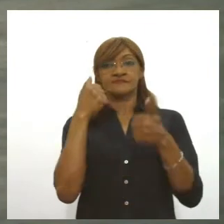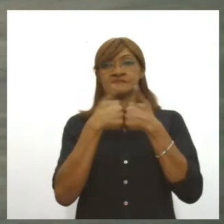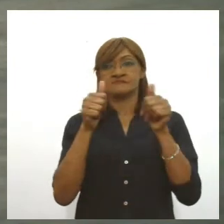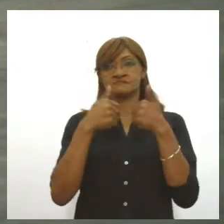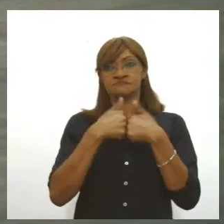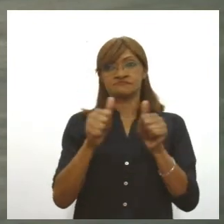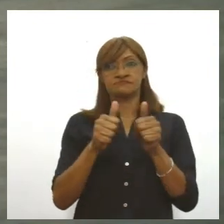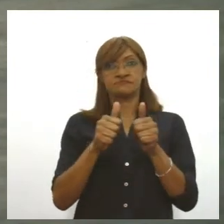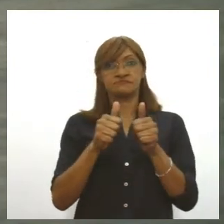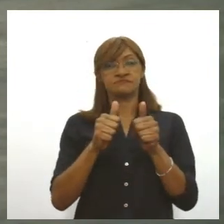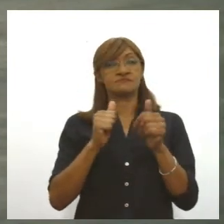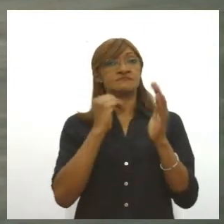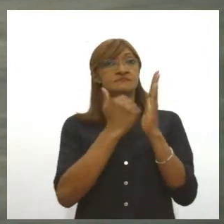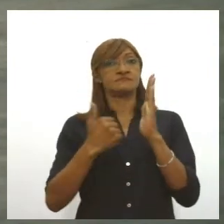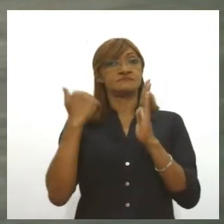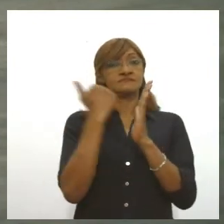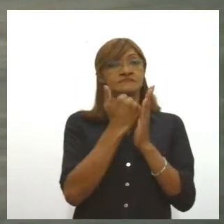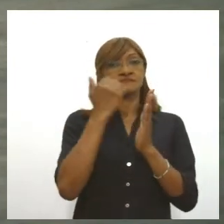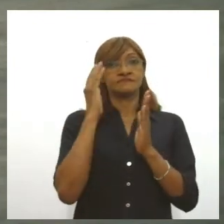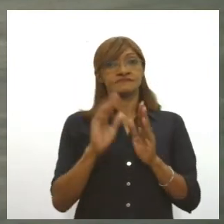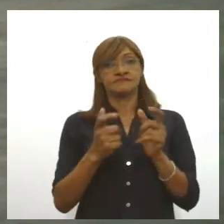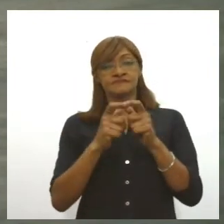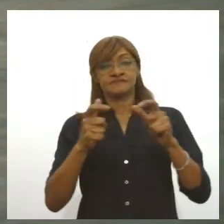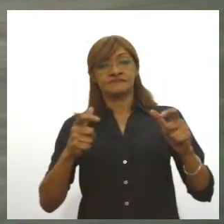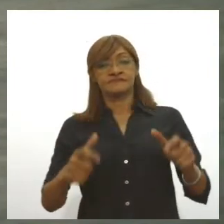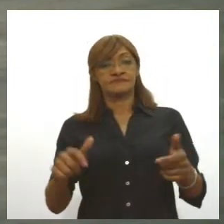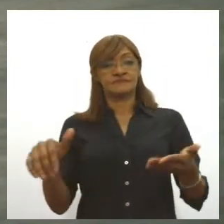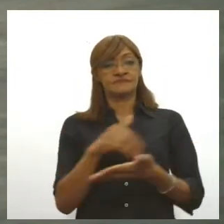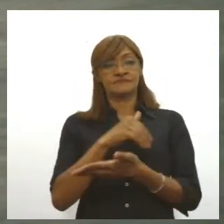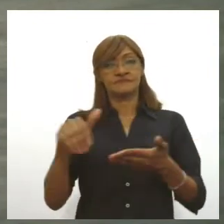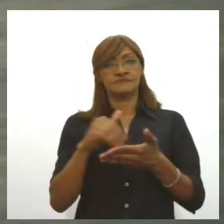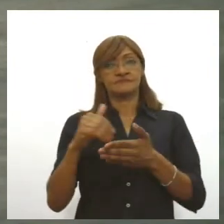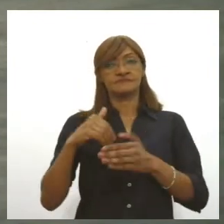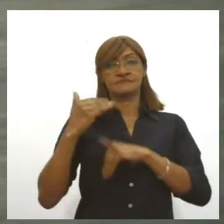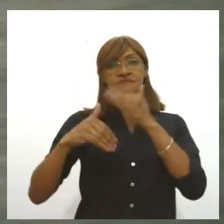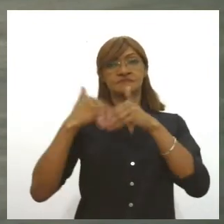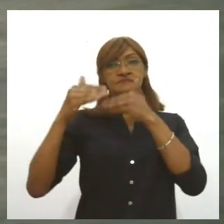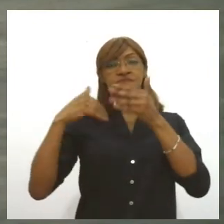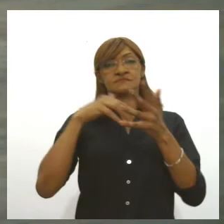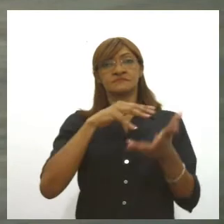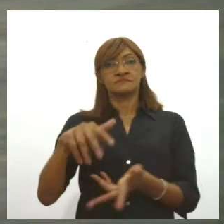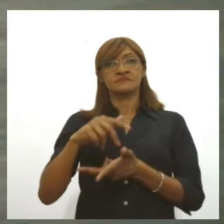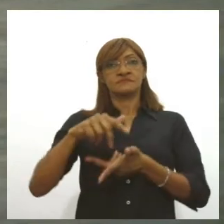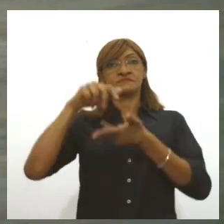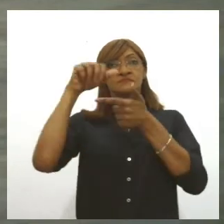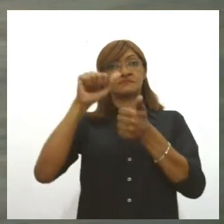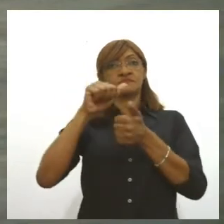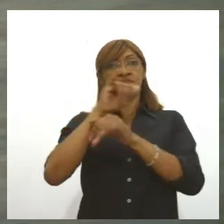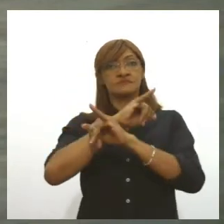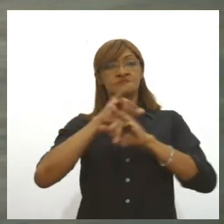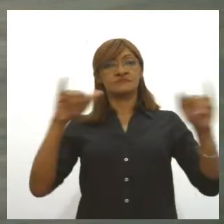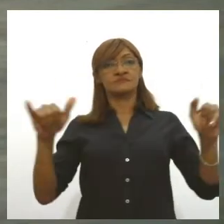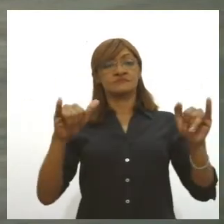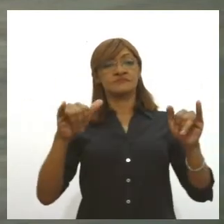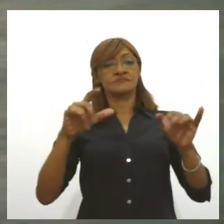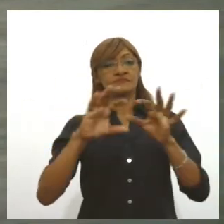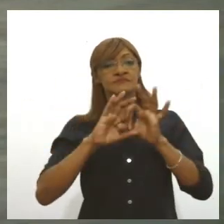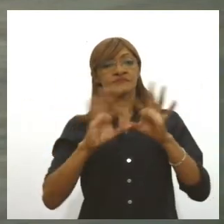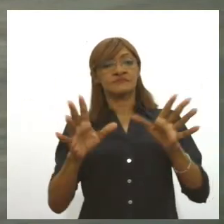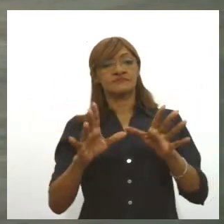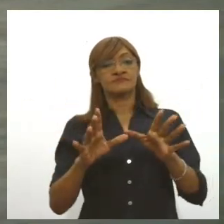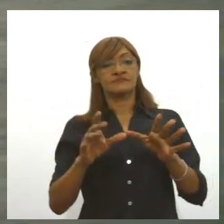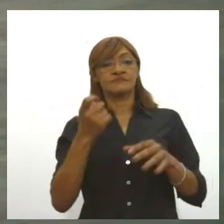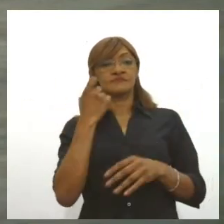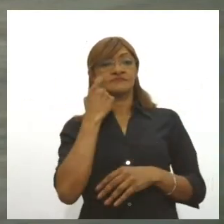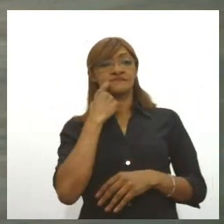eleições municipais deste ano. A Secretaria Estadual de Desenvolvimento Urbano e Sustentabilidade anunciou que vai disponibilizar a partir desta